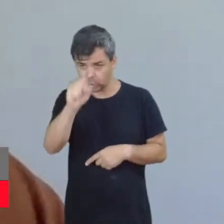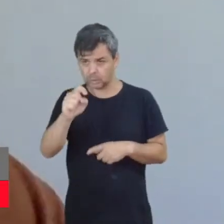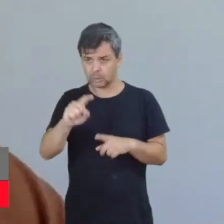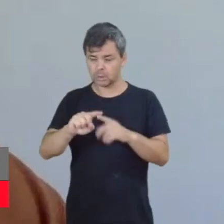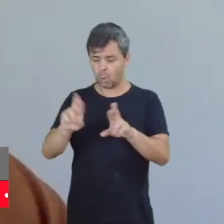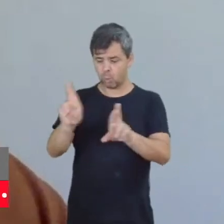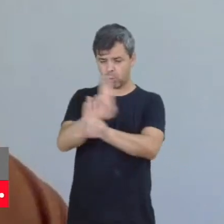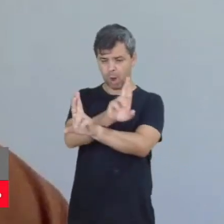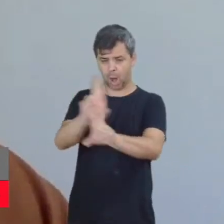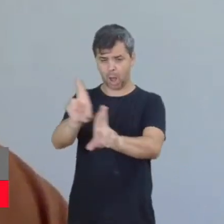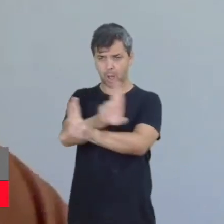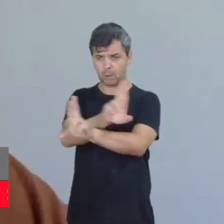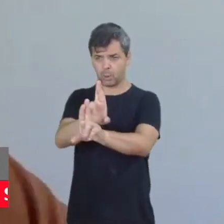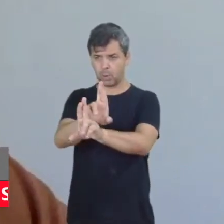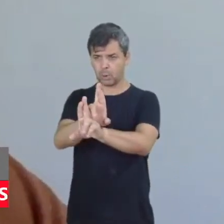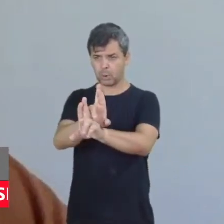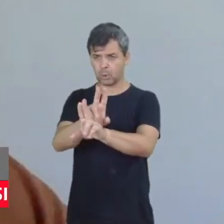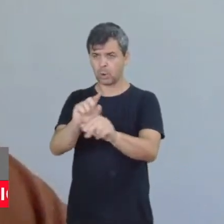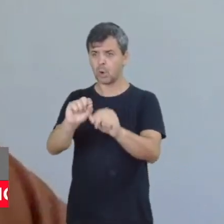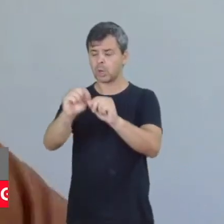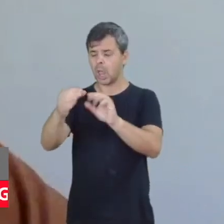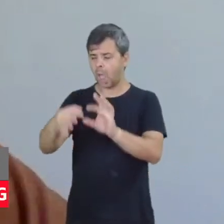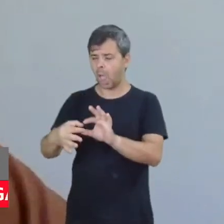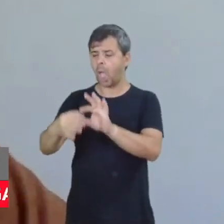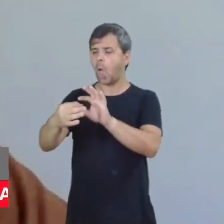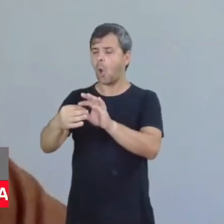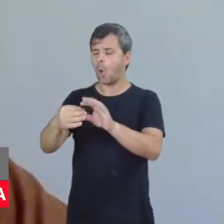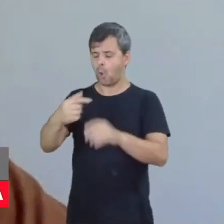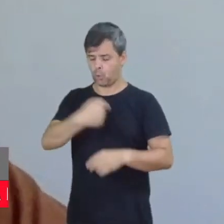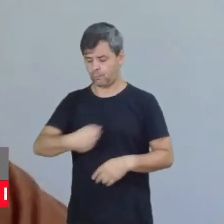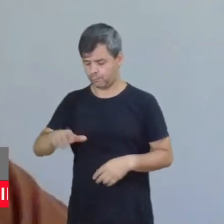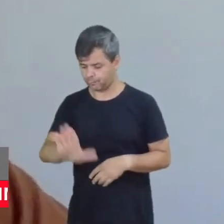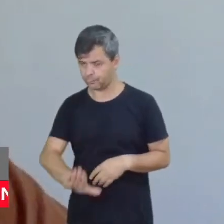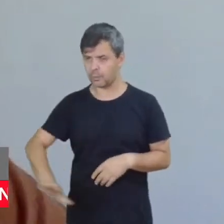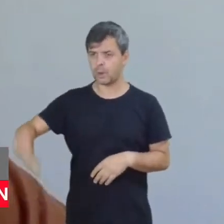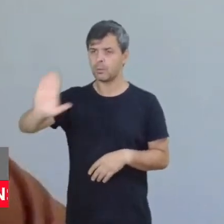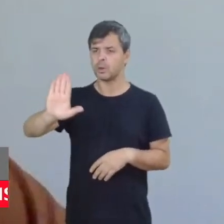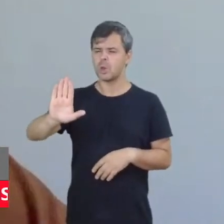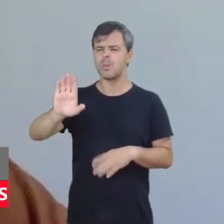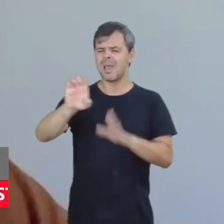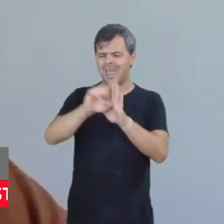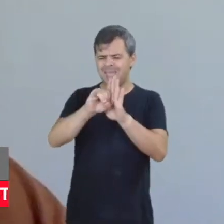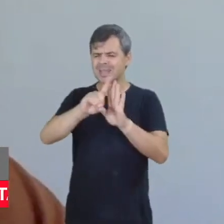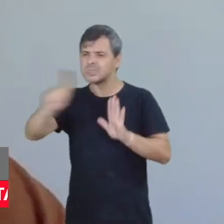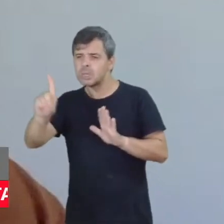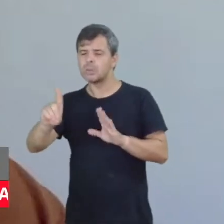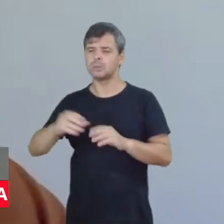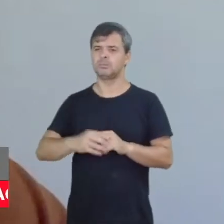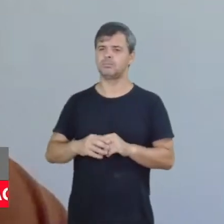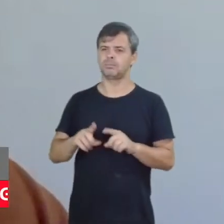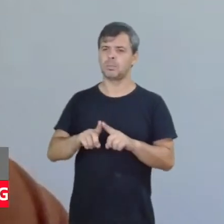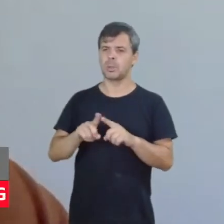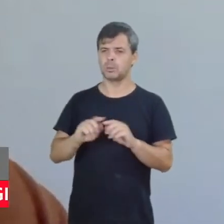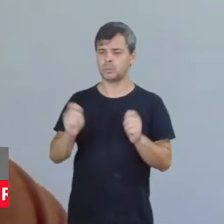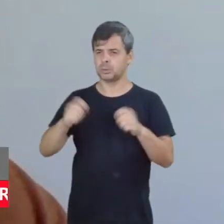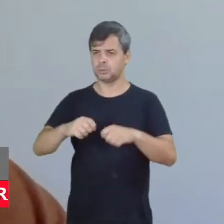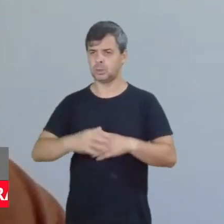a relação com o que a União tem apresentado de editais e possibilidades.